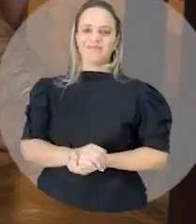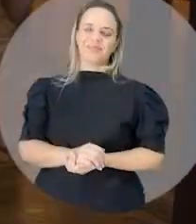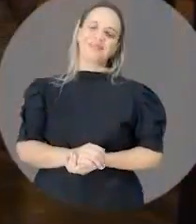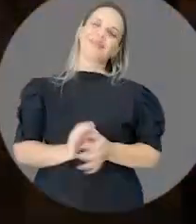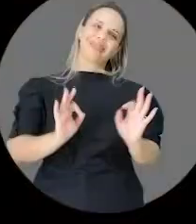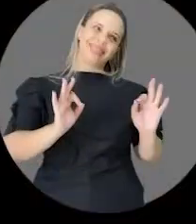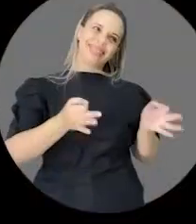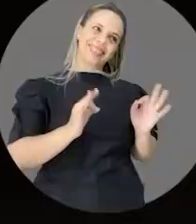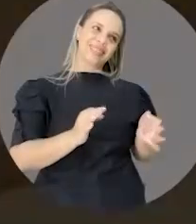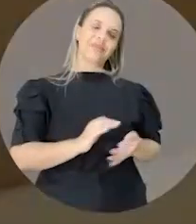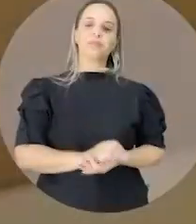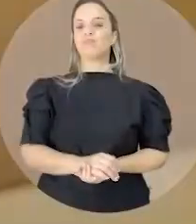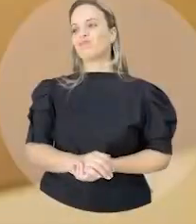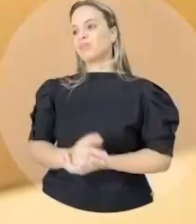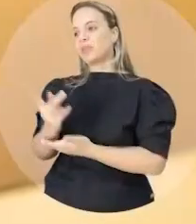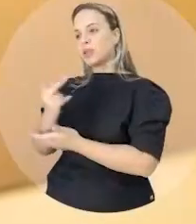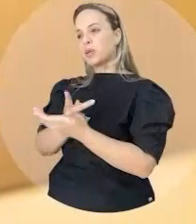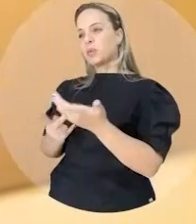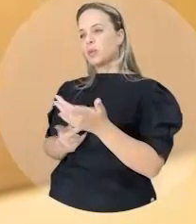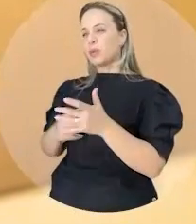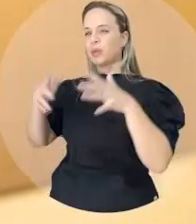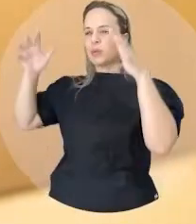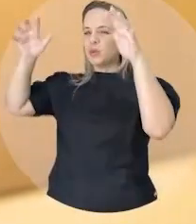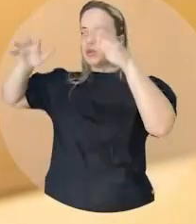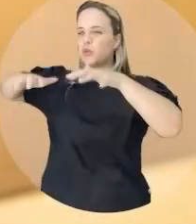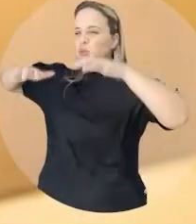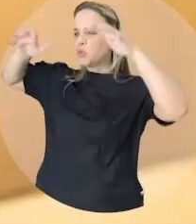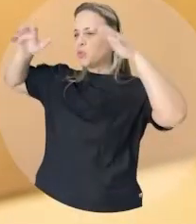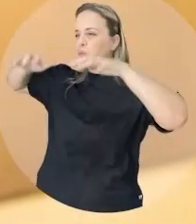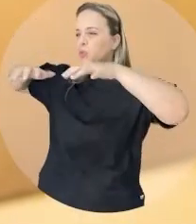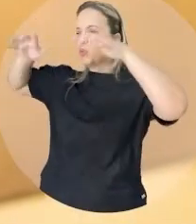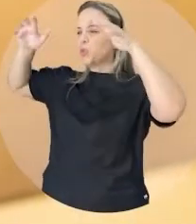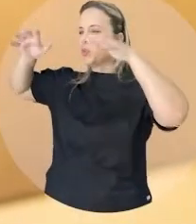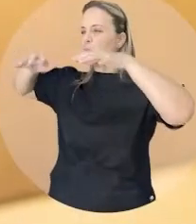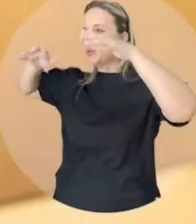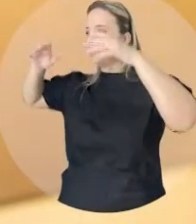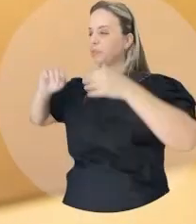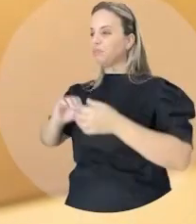Com certeza. Poema Entre Chuva.